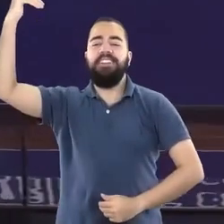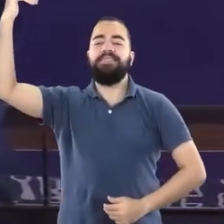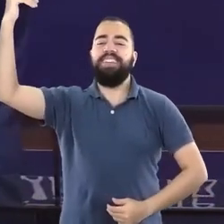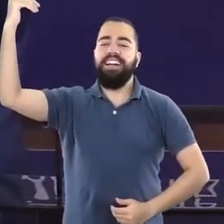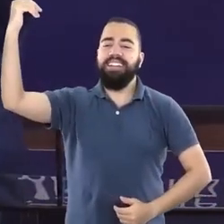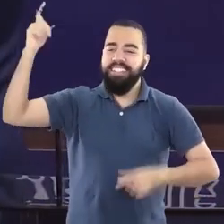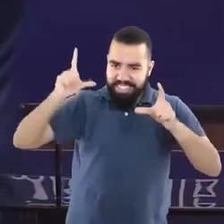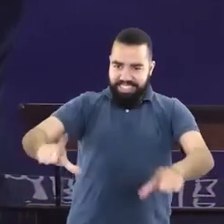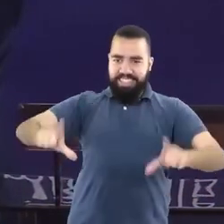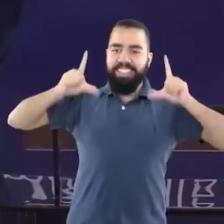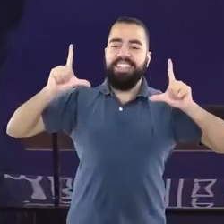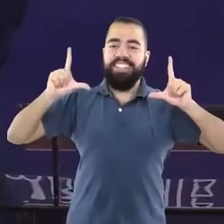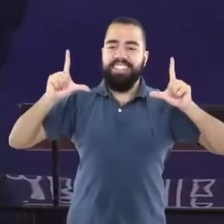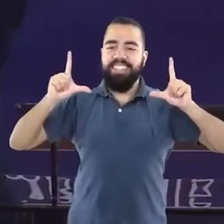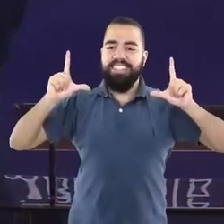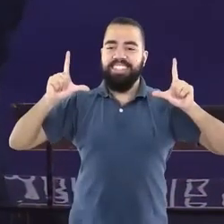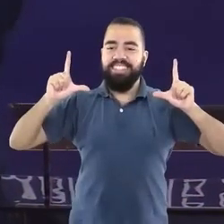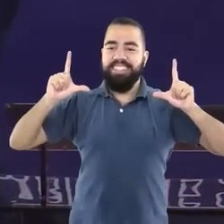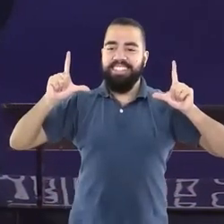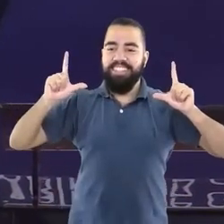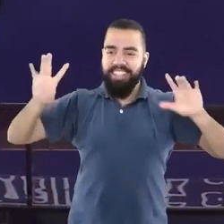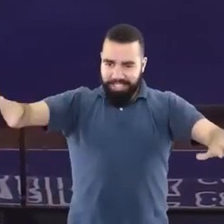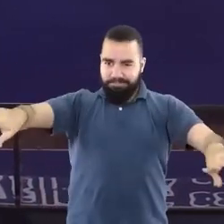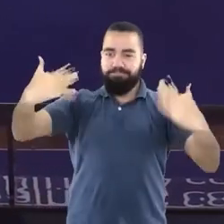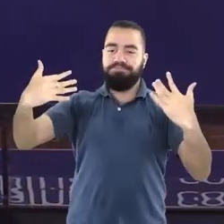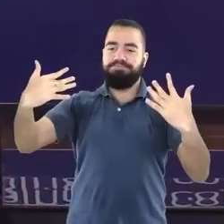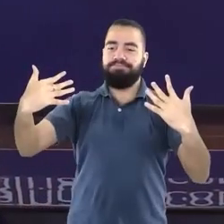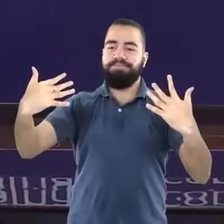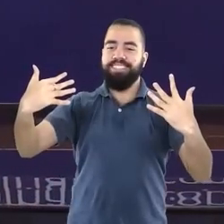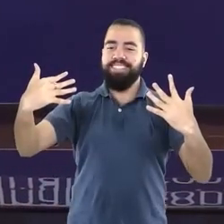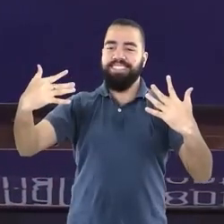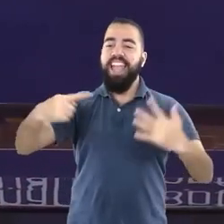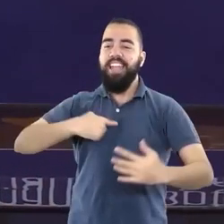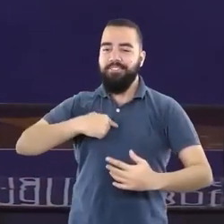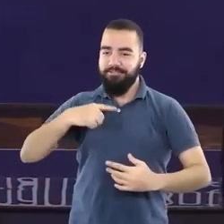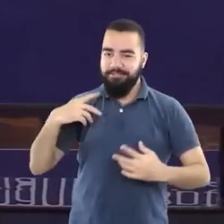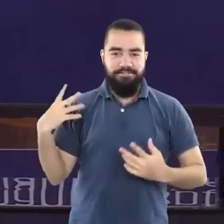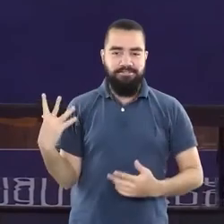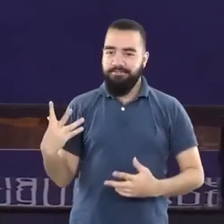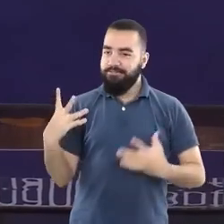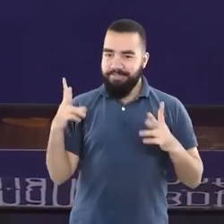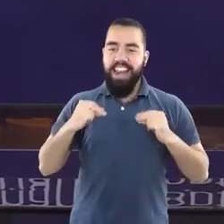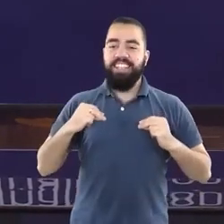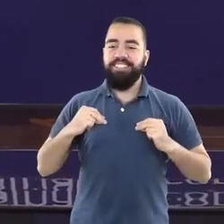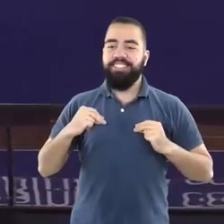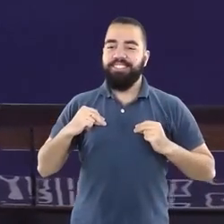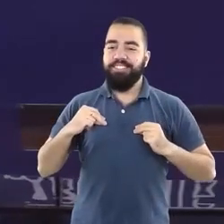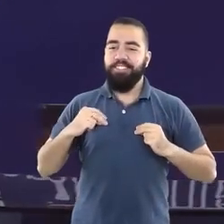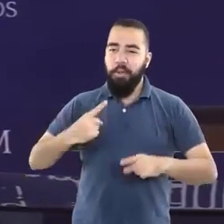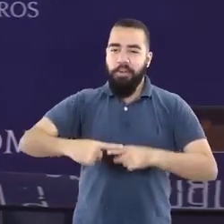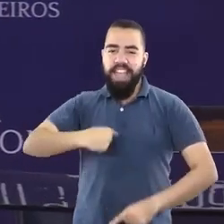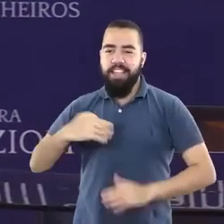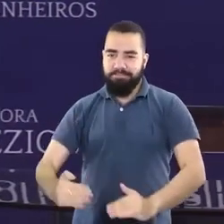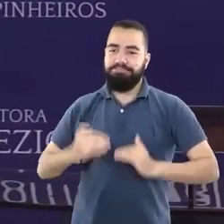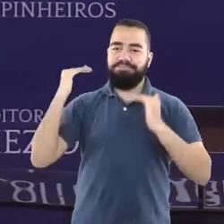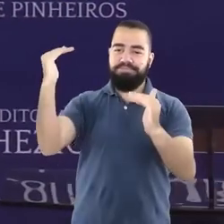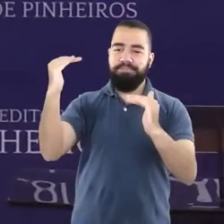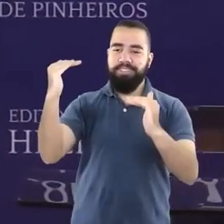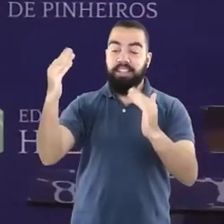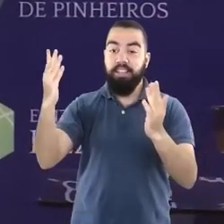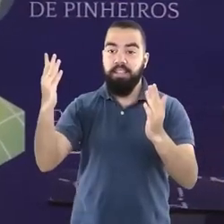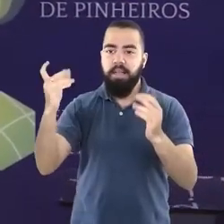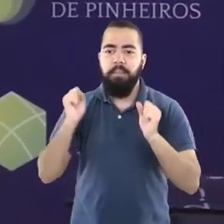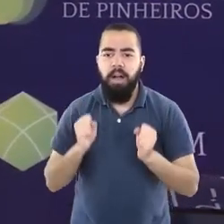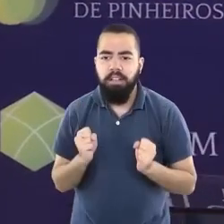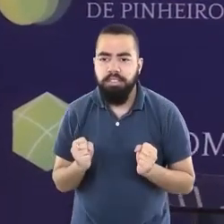botar o pé na calçada da fama da cidade da Nova Jerusalém, porque eu sou uma pessoa magnífica. Essa foi a ilustração que o pastor Orival